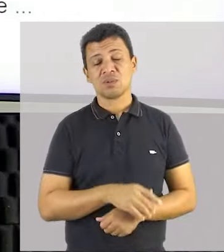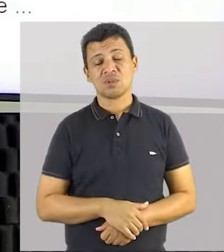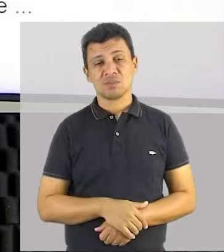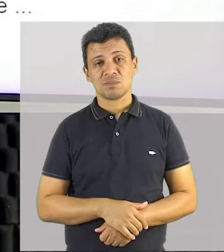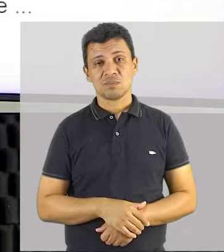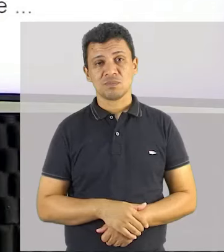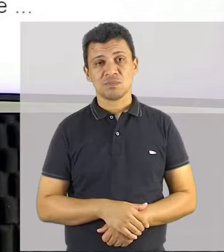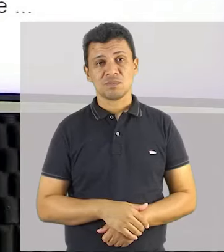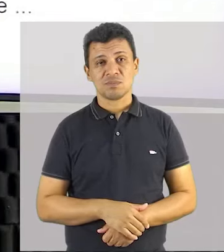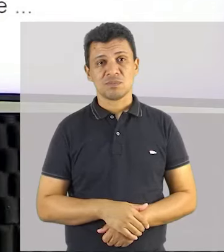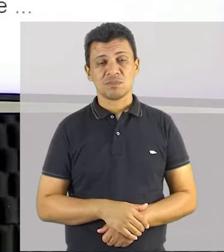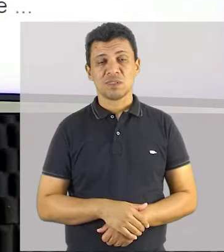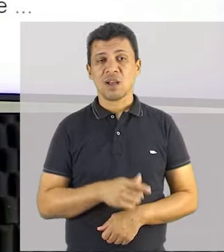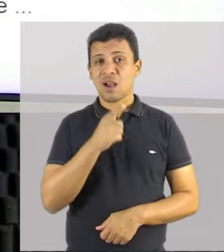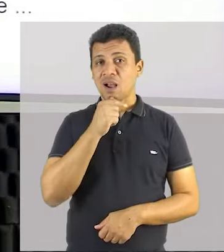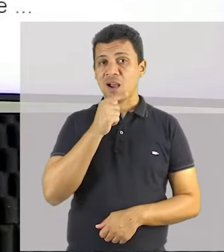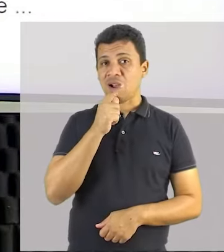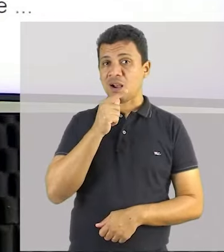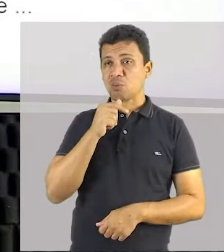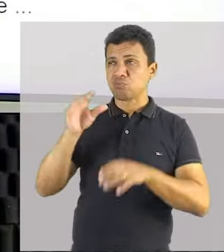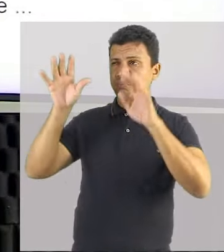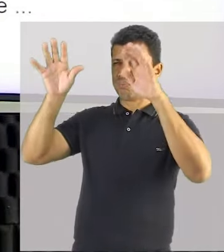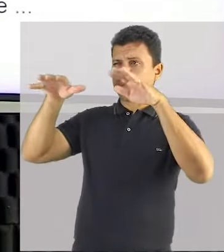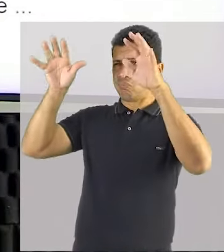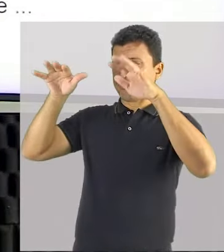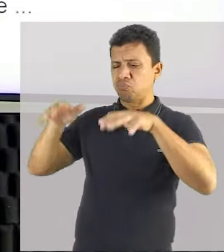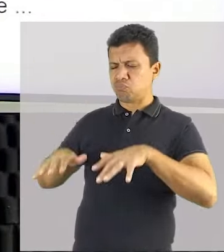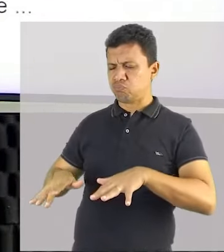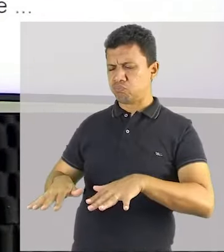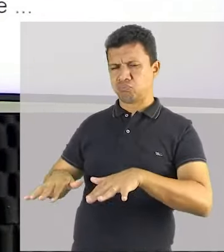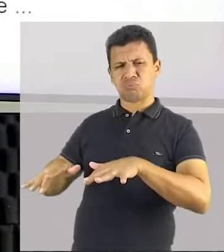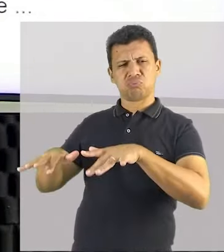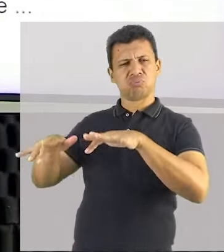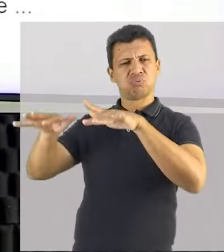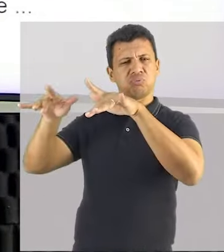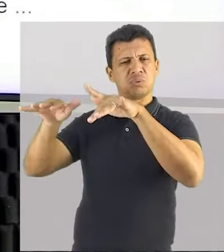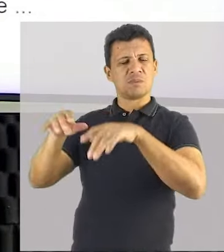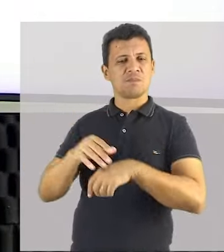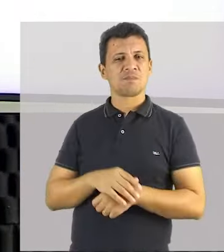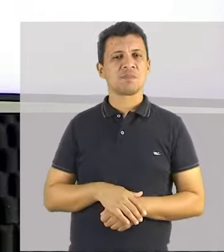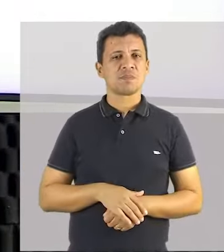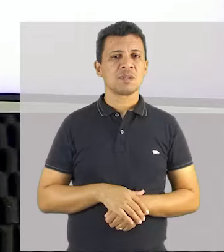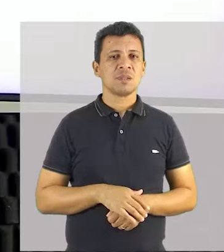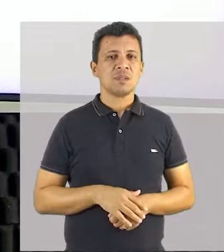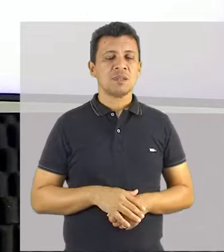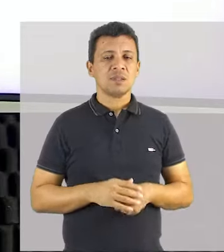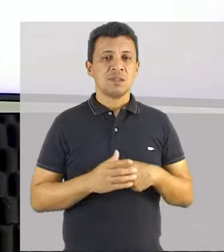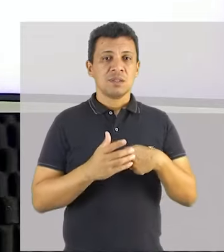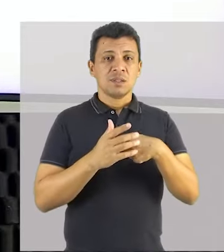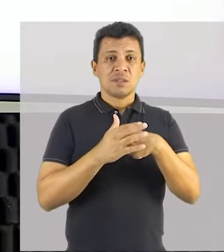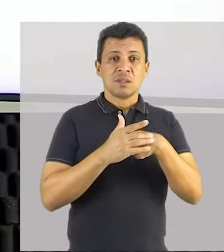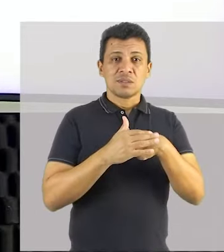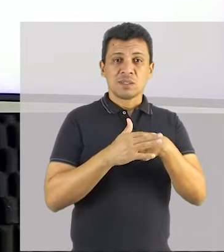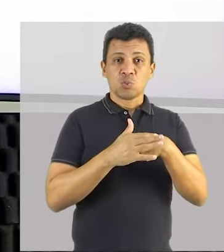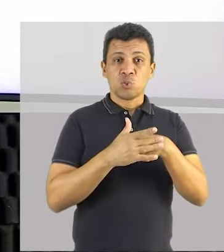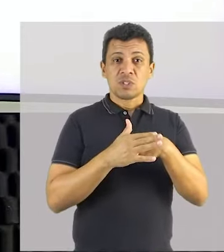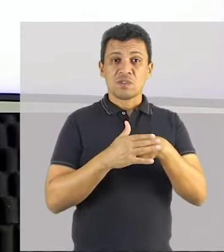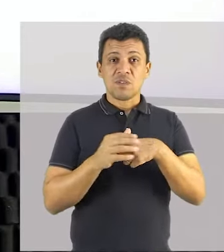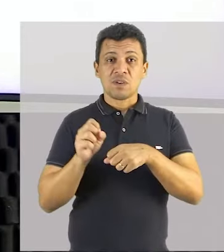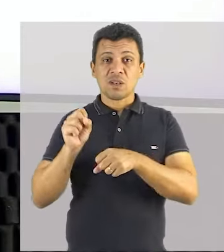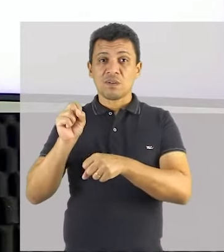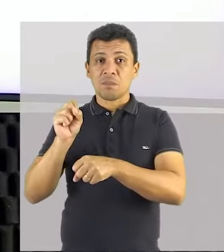dias ele teve contato com águas de Enchente então ainda tem que ser um um uma doença que ela fica incubada